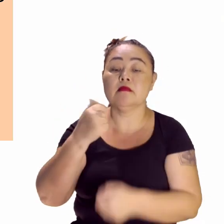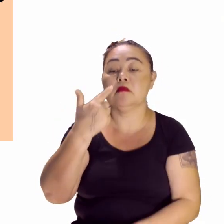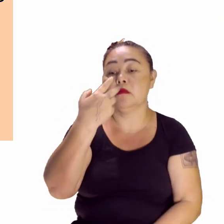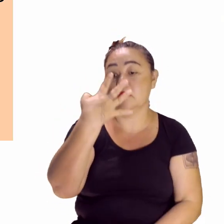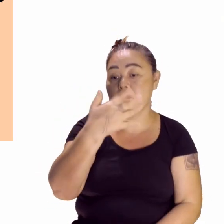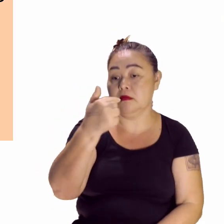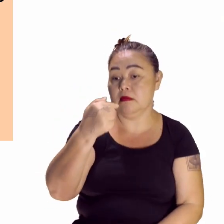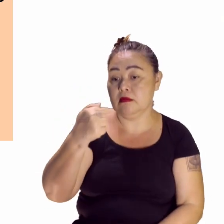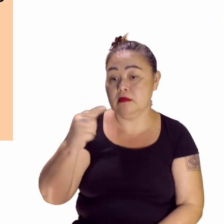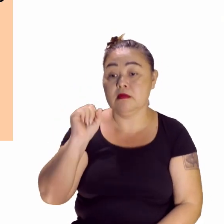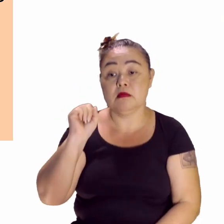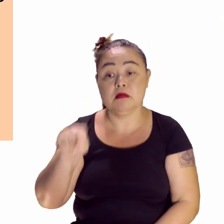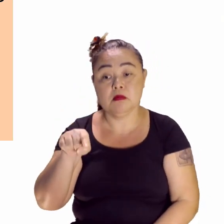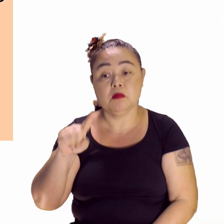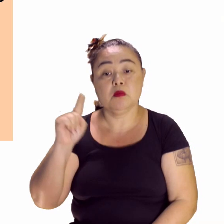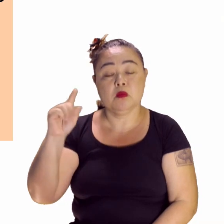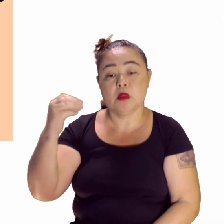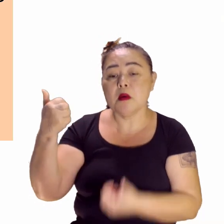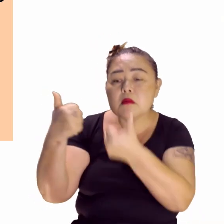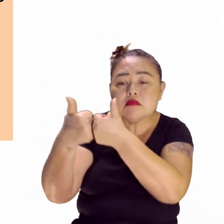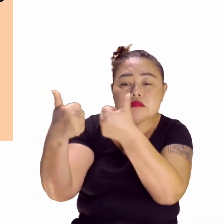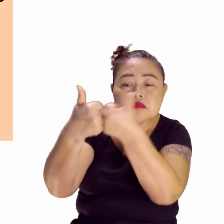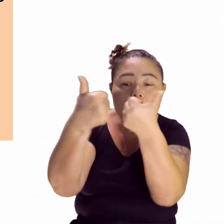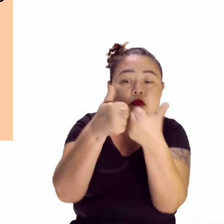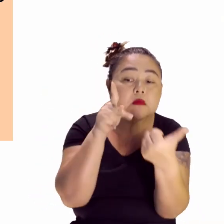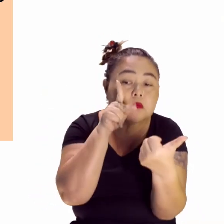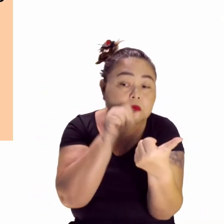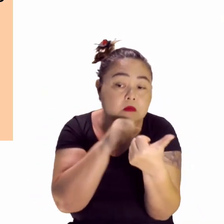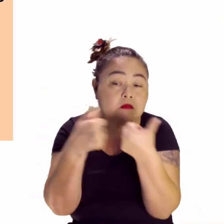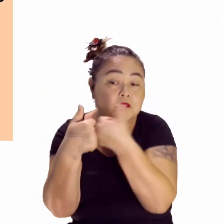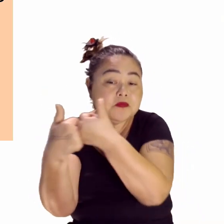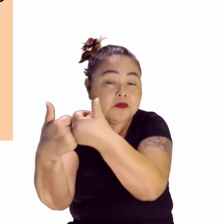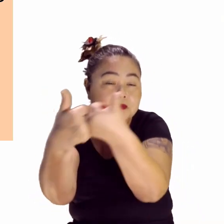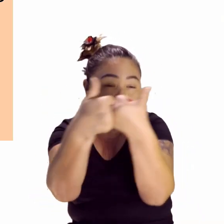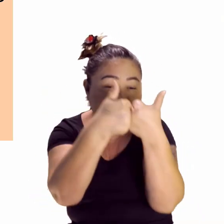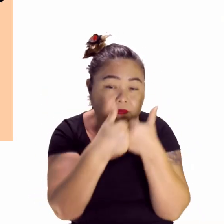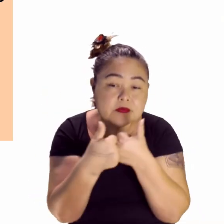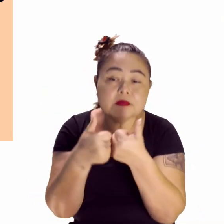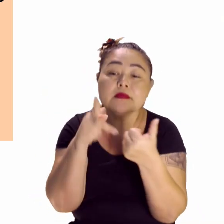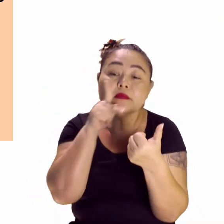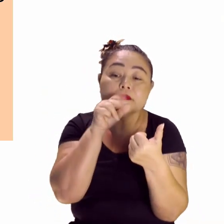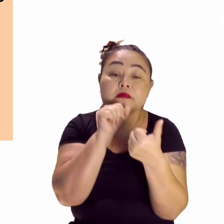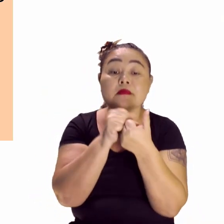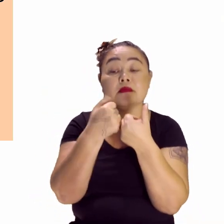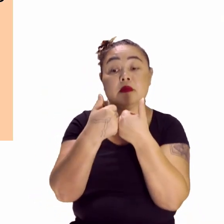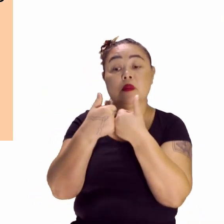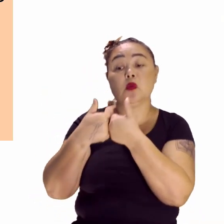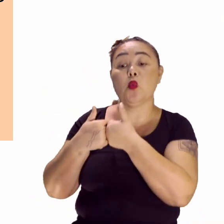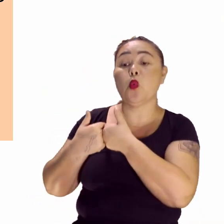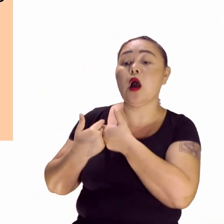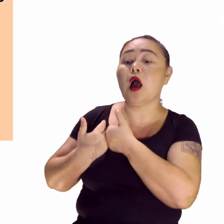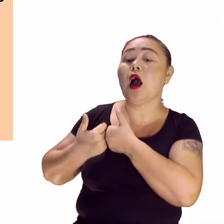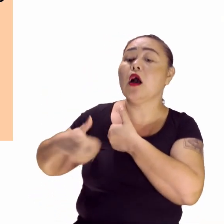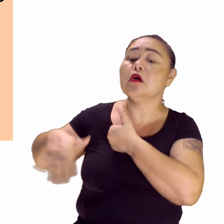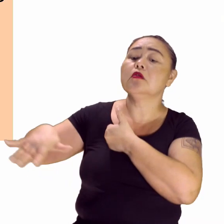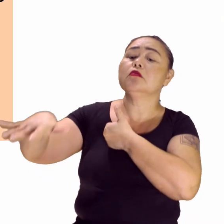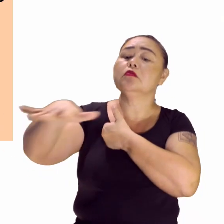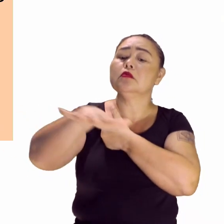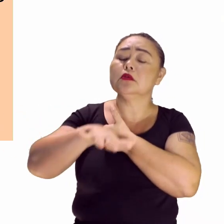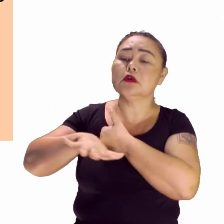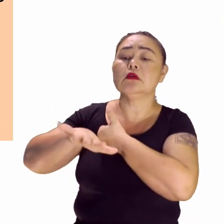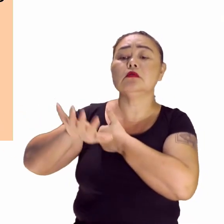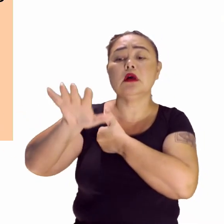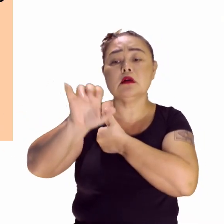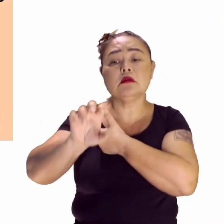mil e essas regiões são bem mais próximas a Porto Velho pode ver né como que tipo assim aquela cultura daquela determinada